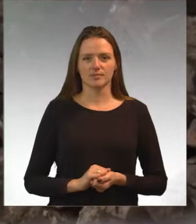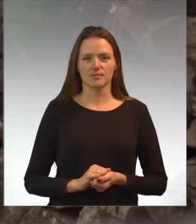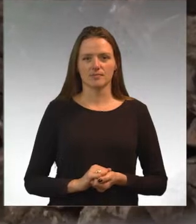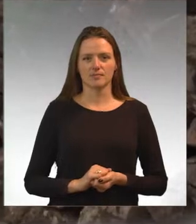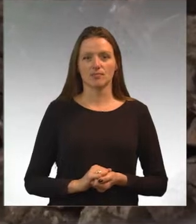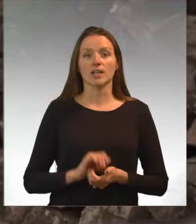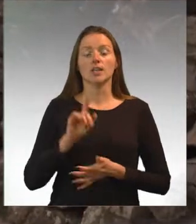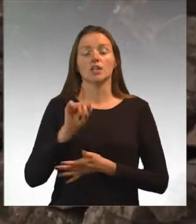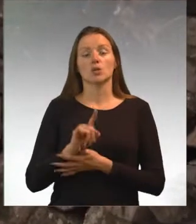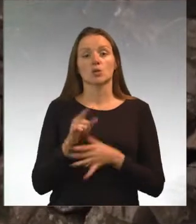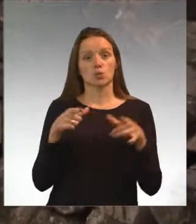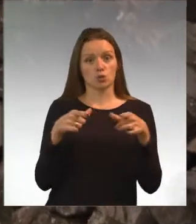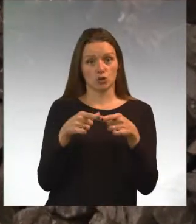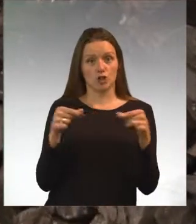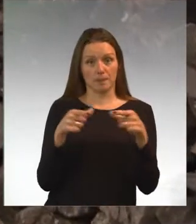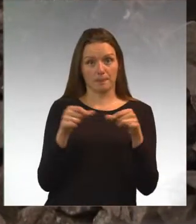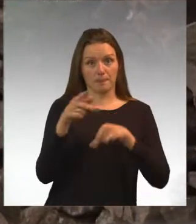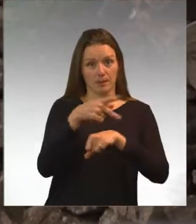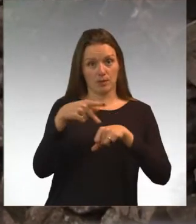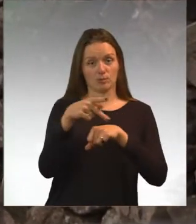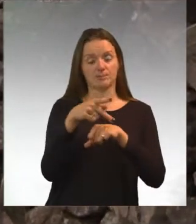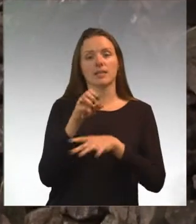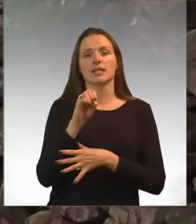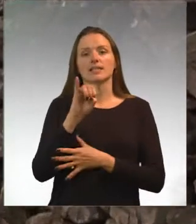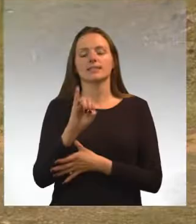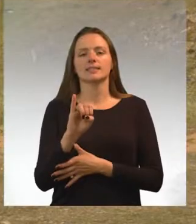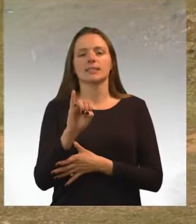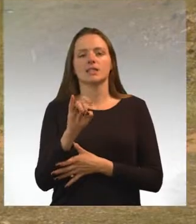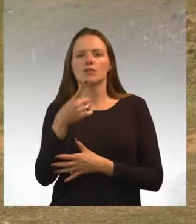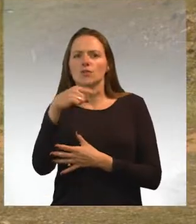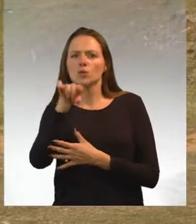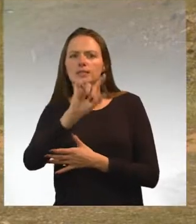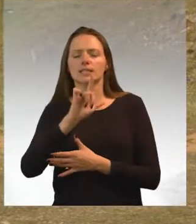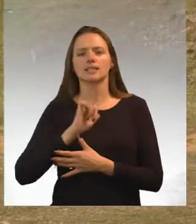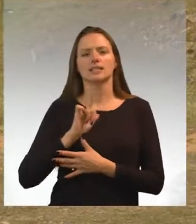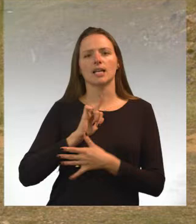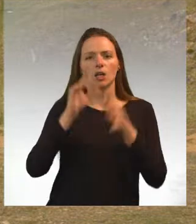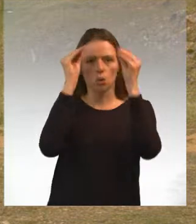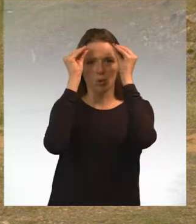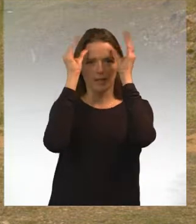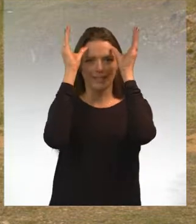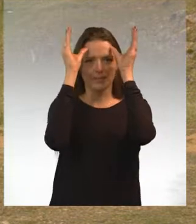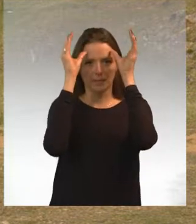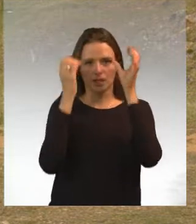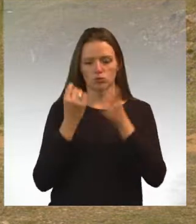No Japão, se você detém um conhecimento único,